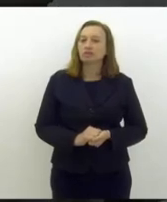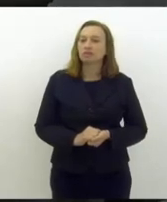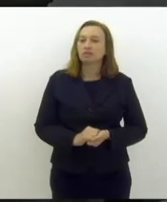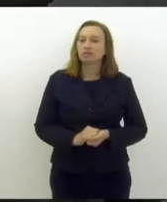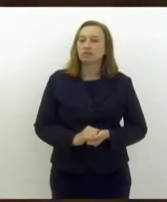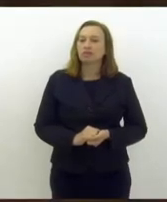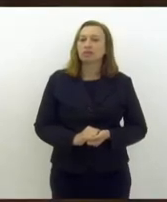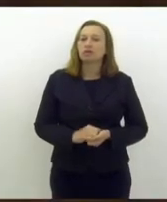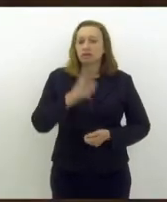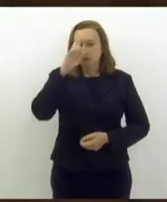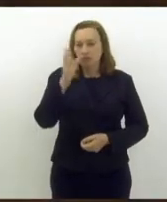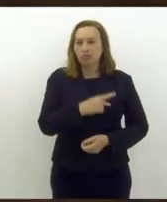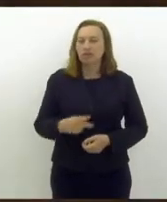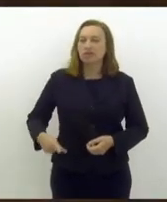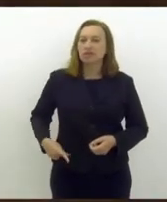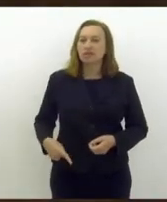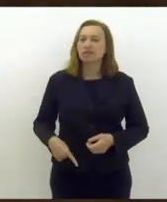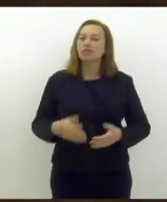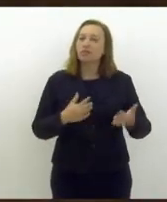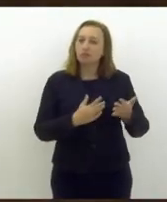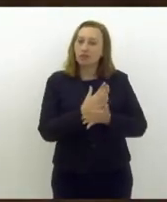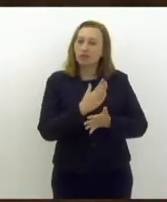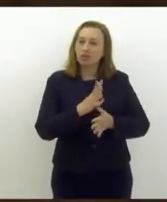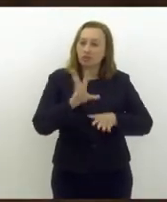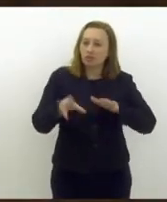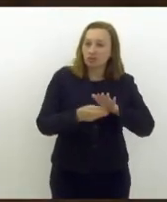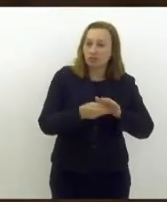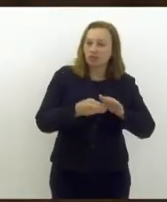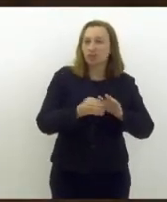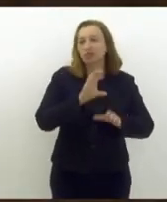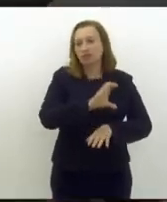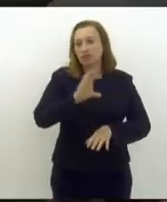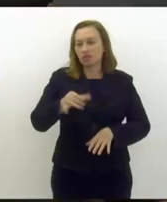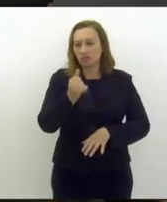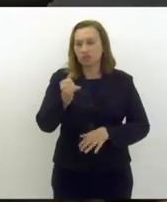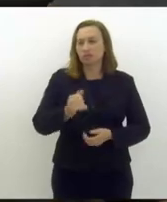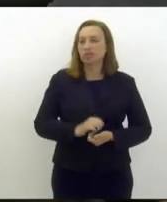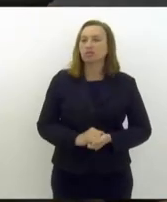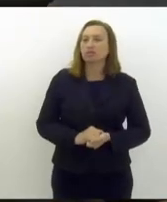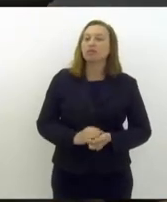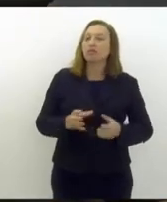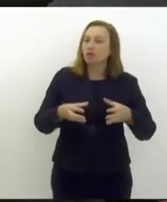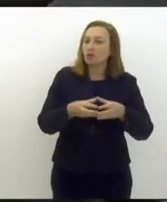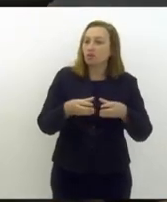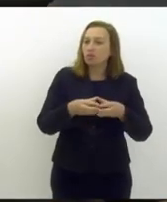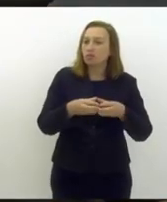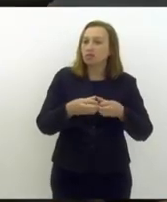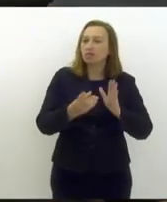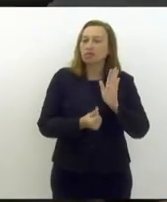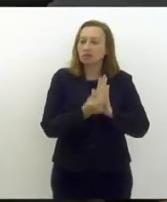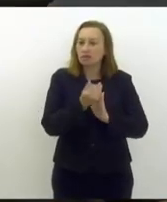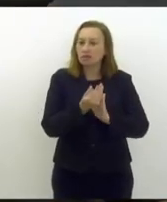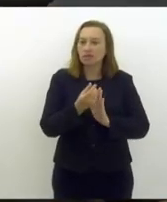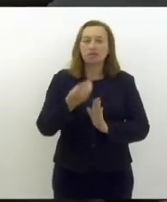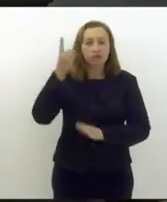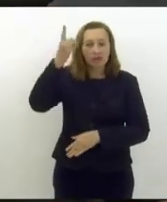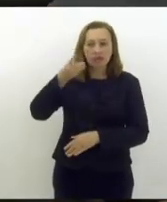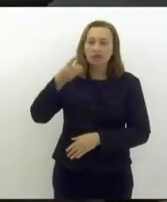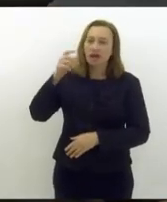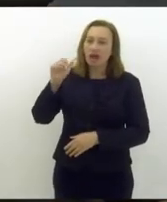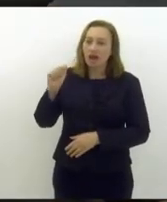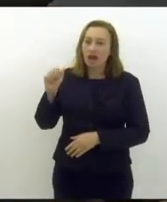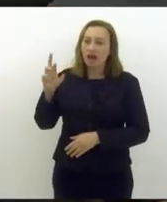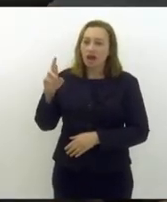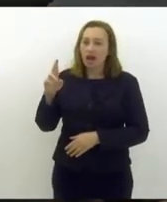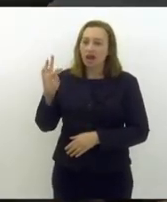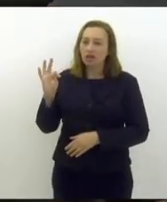senhor presidente nosso parecia favorável da ccj pela condição de orçamento Deputado Arthur Monteiro também por